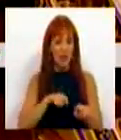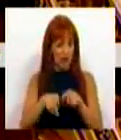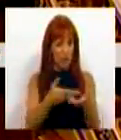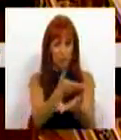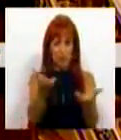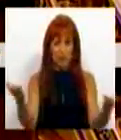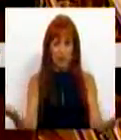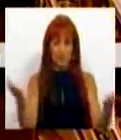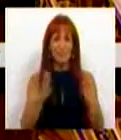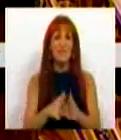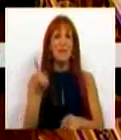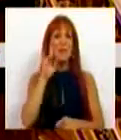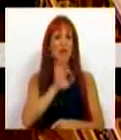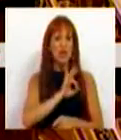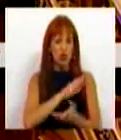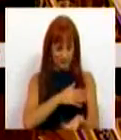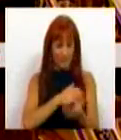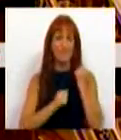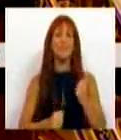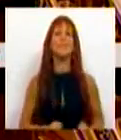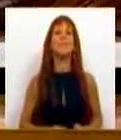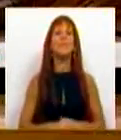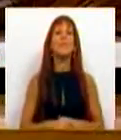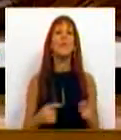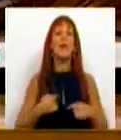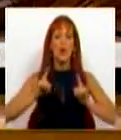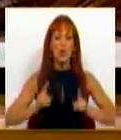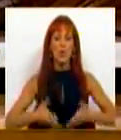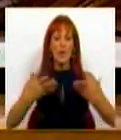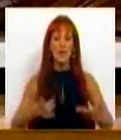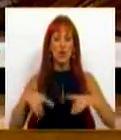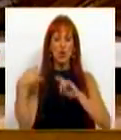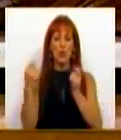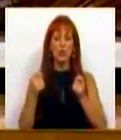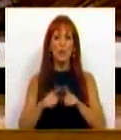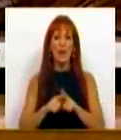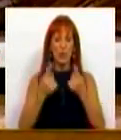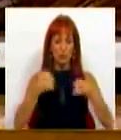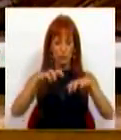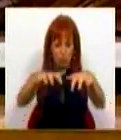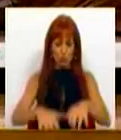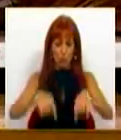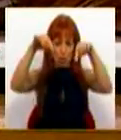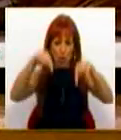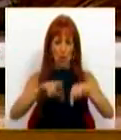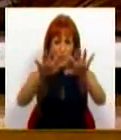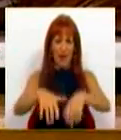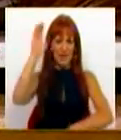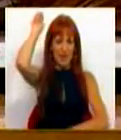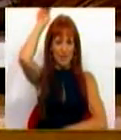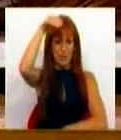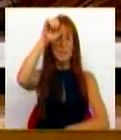Senhores Deputados, Minhas Senhoras e Meus Senhores. Iniciamos hoje o debate no plenário da Assembleia